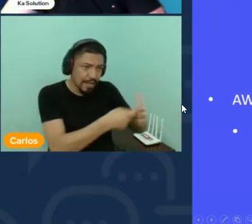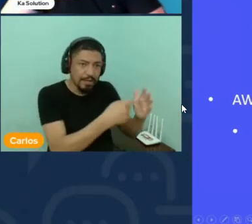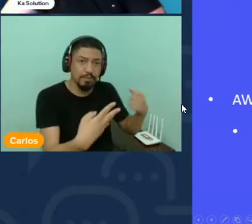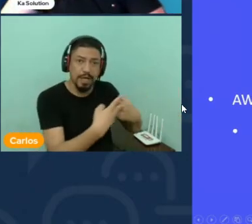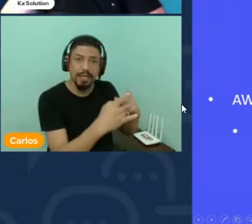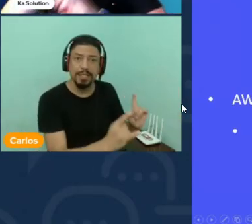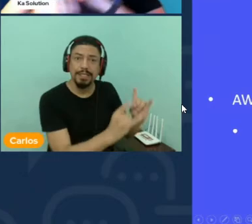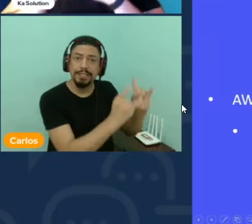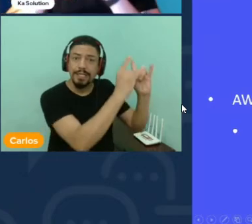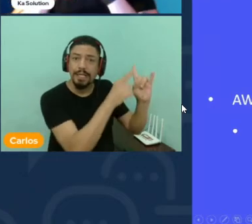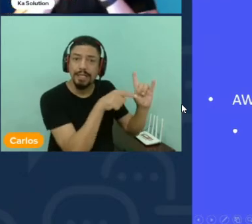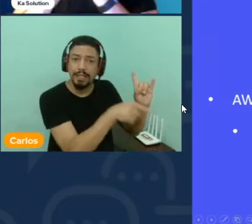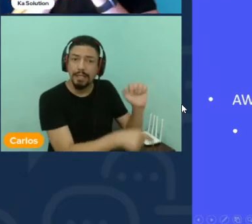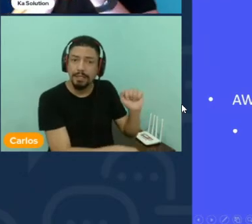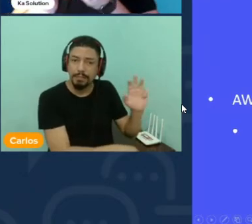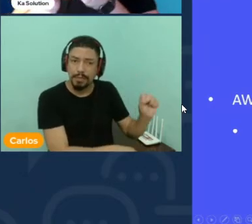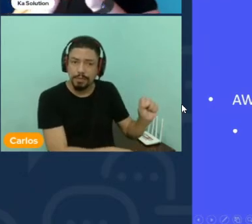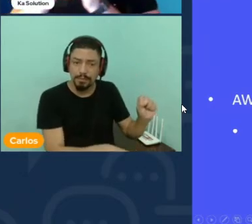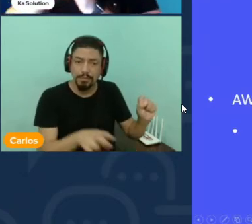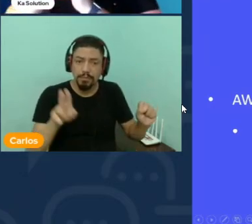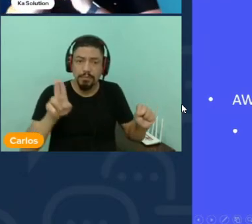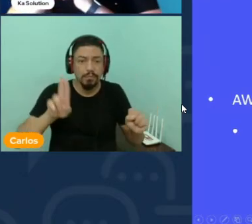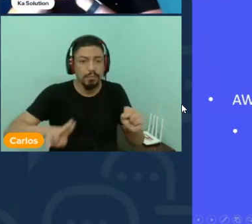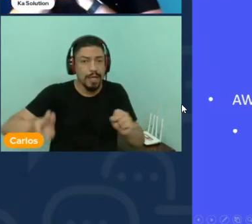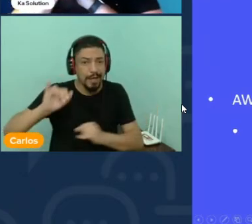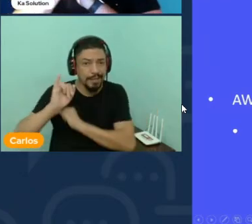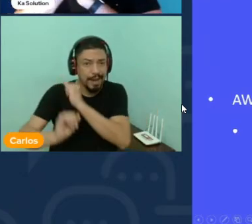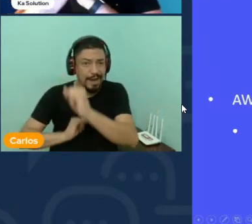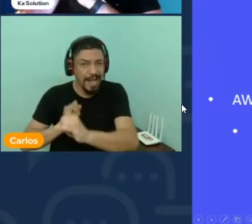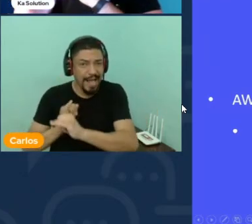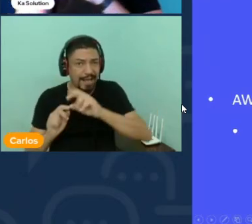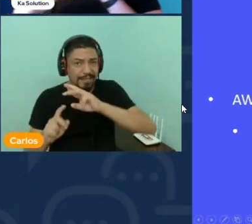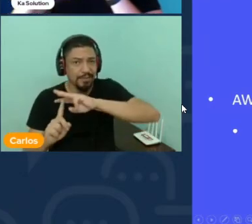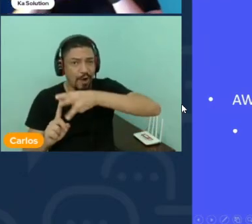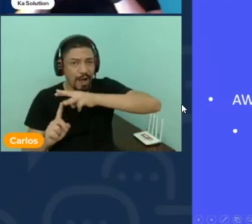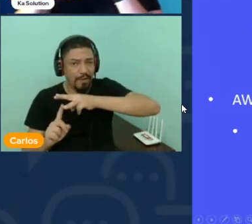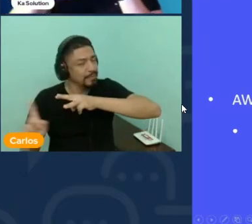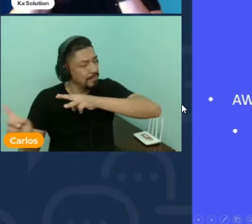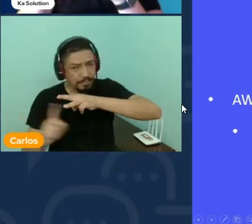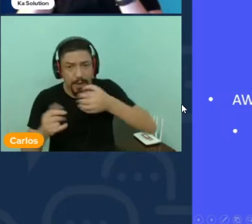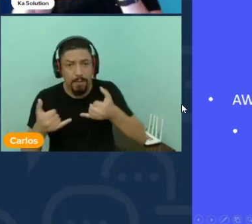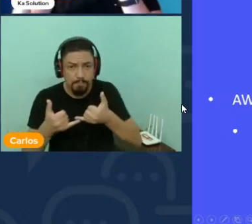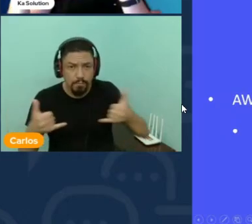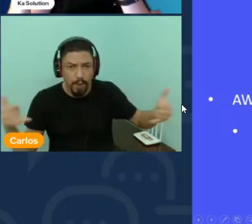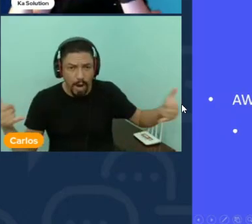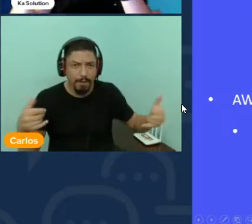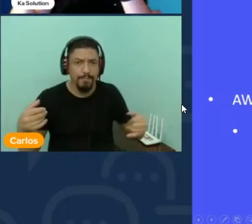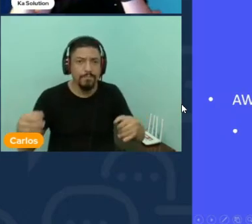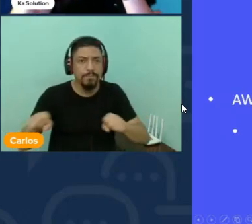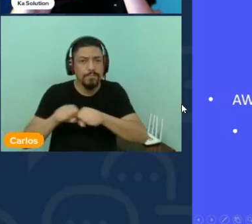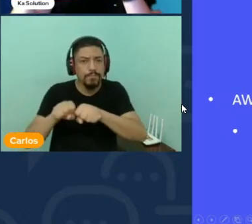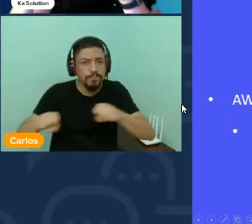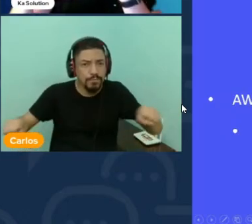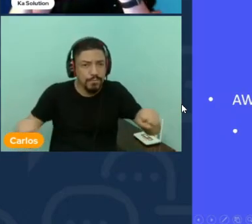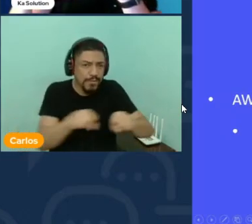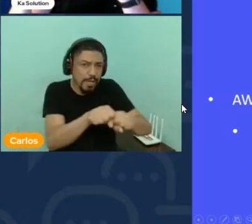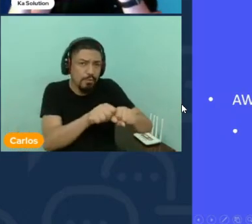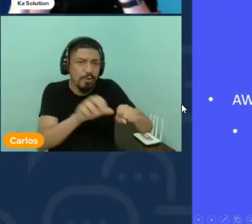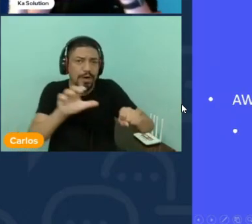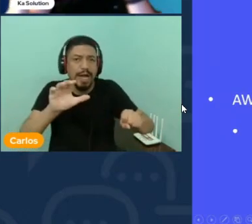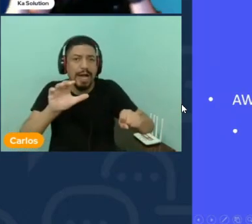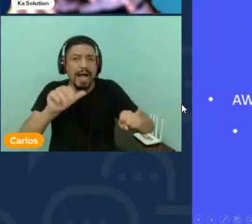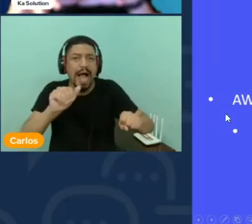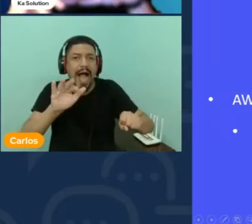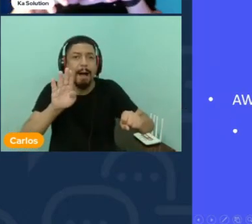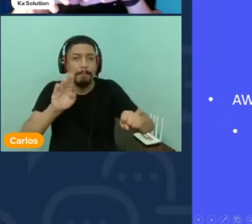AWS. E ali eu não estou usando a internet, é uma conexão dedicada, onde aquela largura de banda, aquele cabo